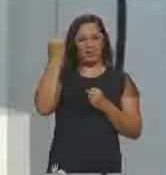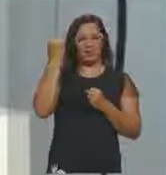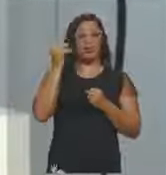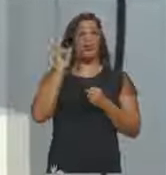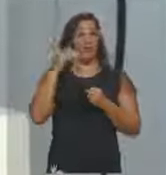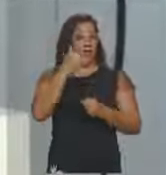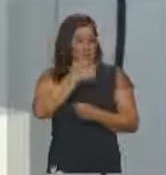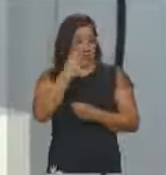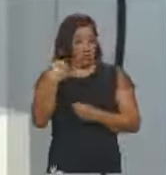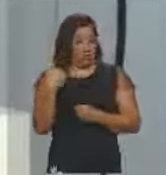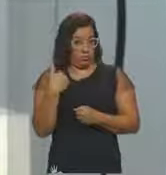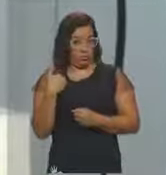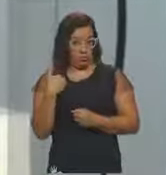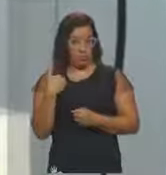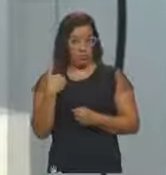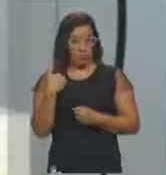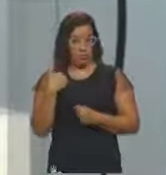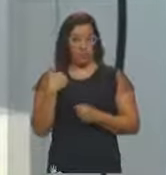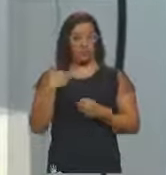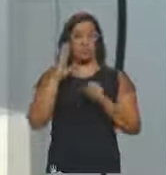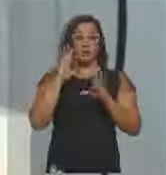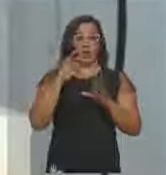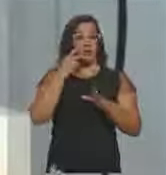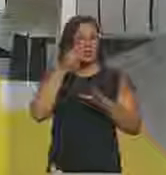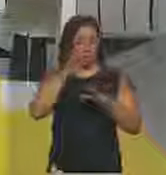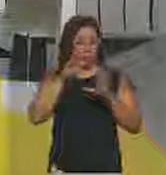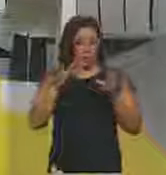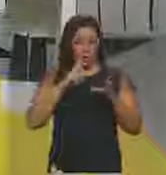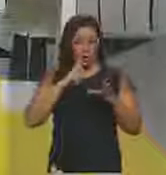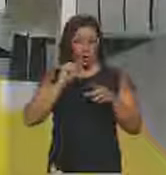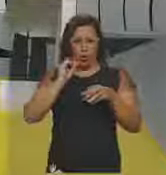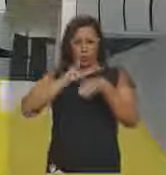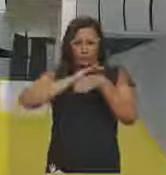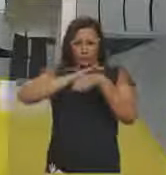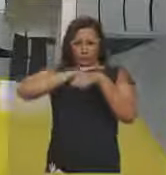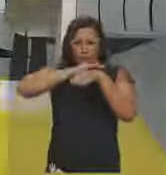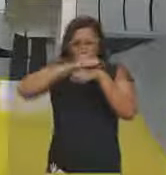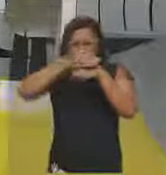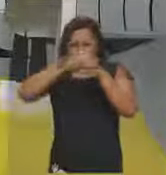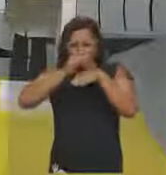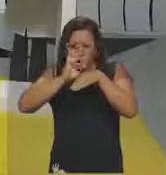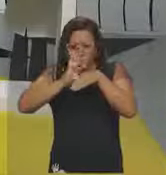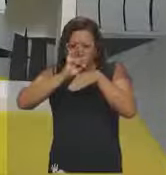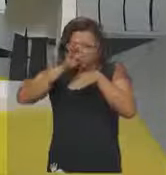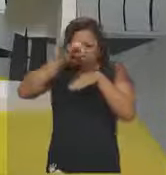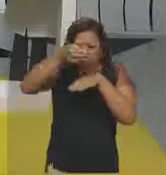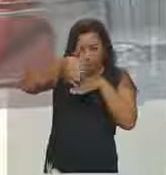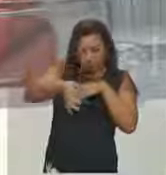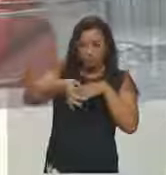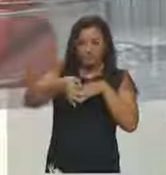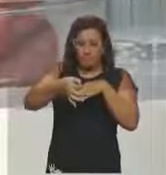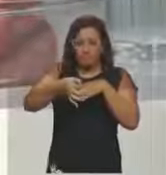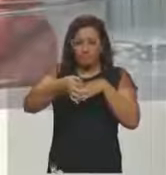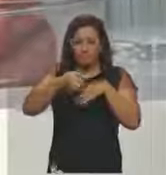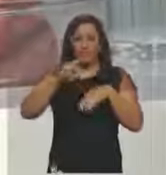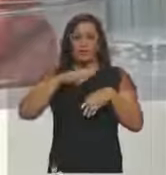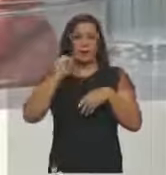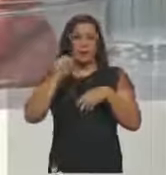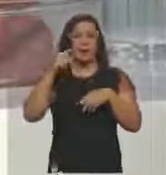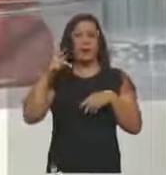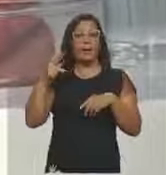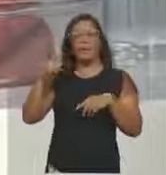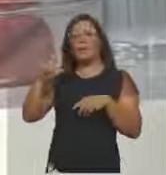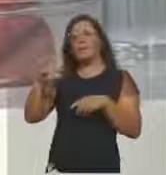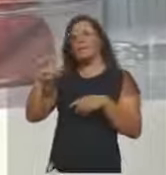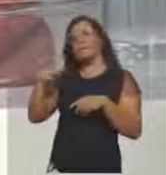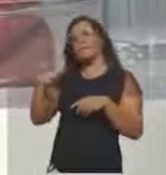no pulmão. A estrutura do pulmão, que eu falei para vocês, que é essa película bem fininha, bem delicada, que a gente chama de pleura, ela